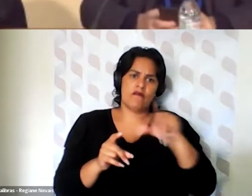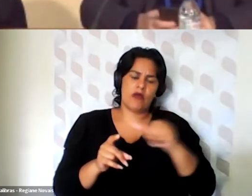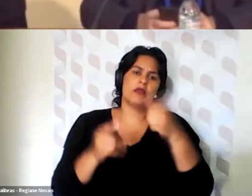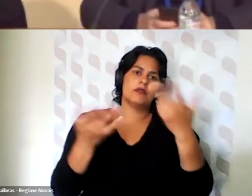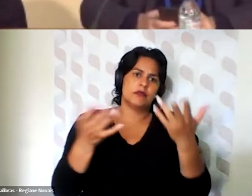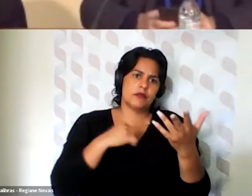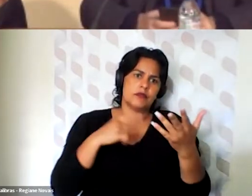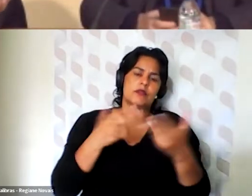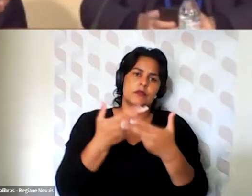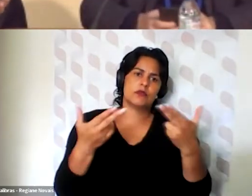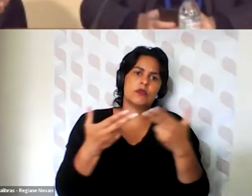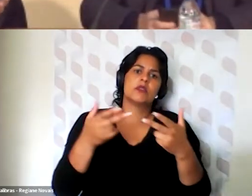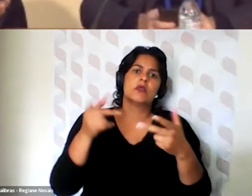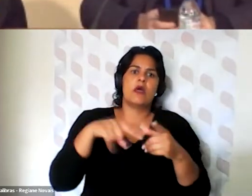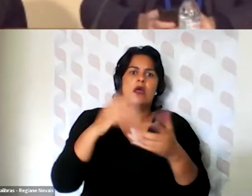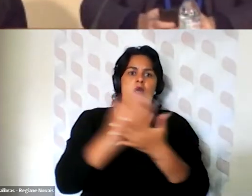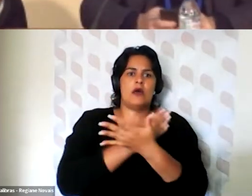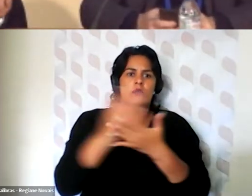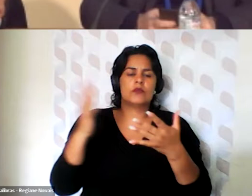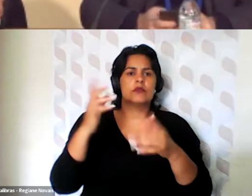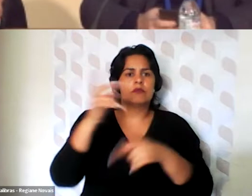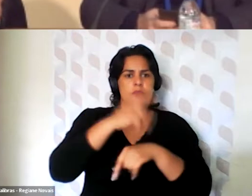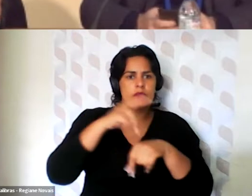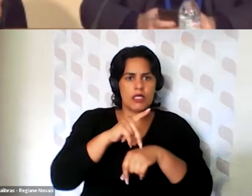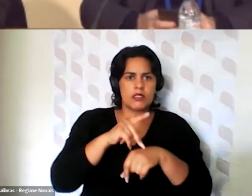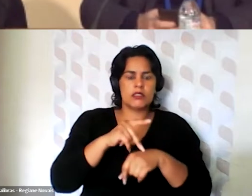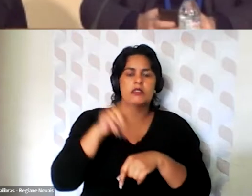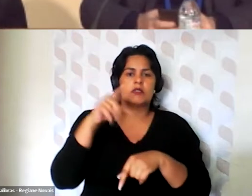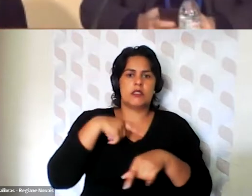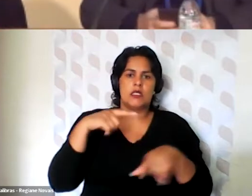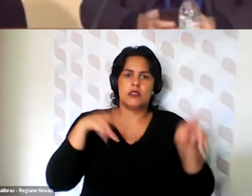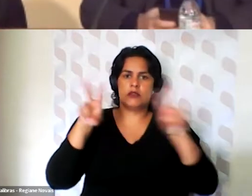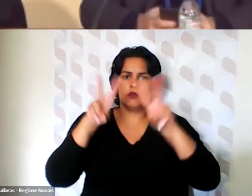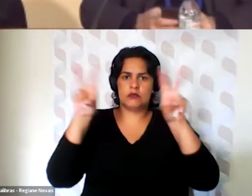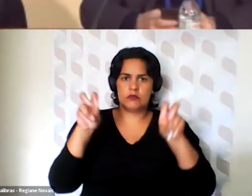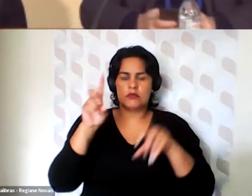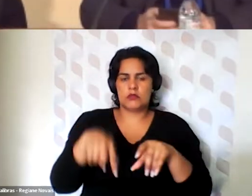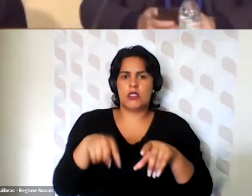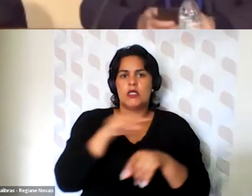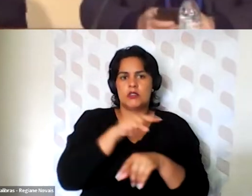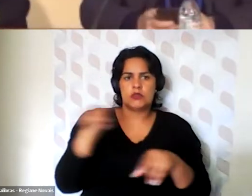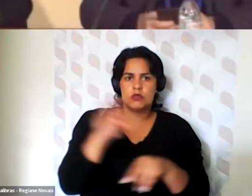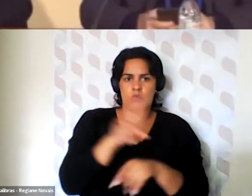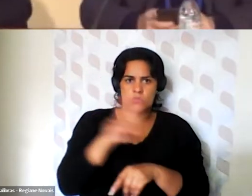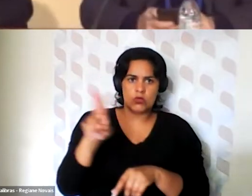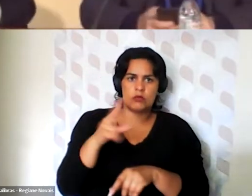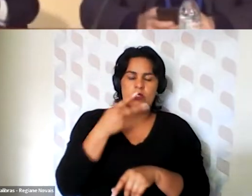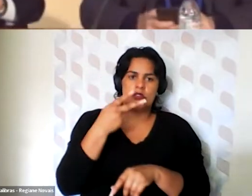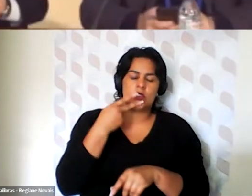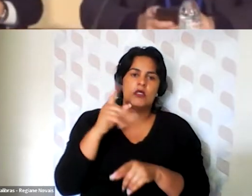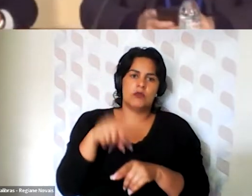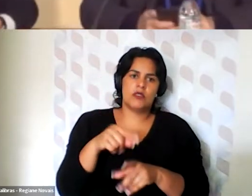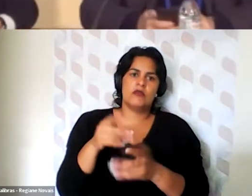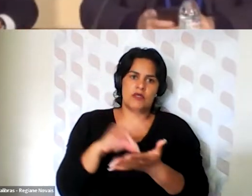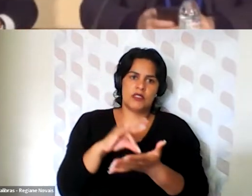não quiser se alinhar ou respeitar esses valores, você tem que sair do clube. Então, eu diria o seguinte, se eu